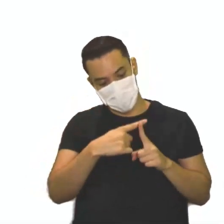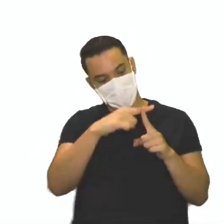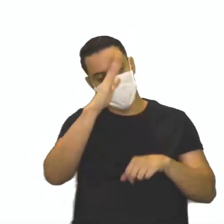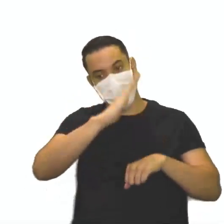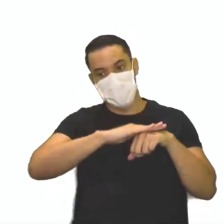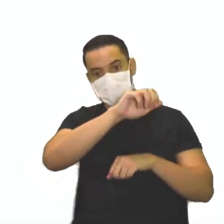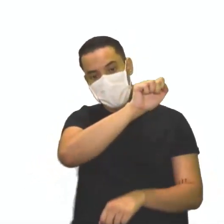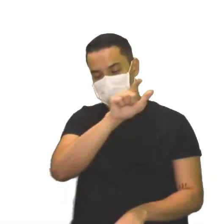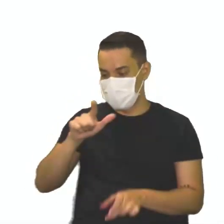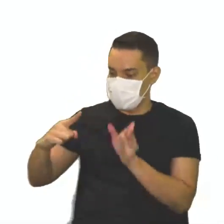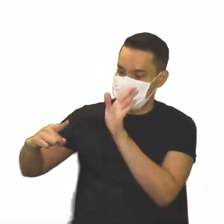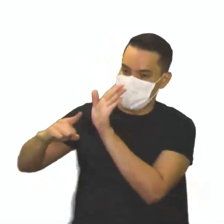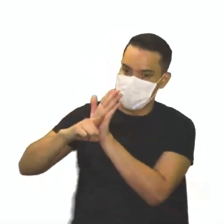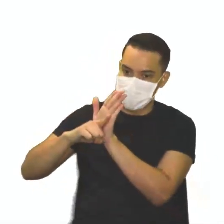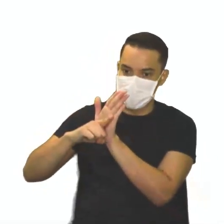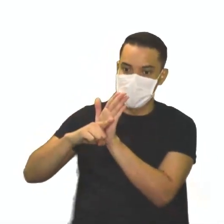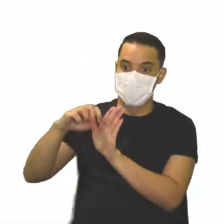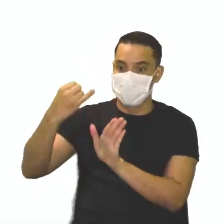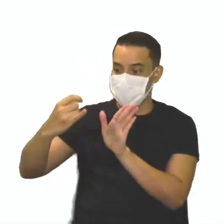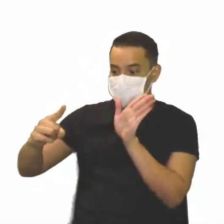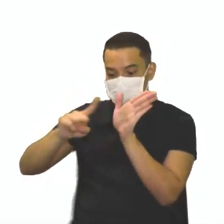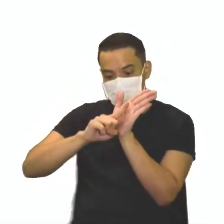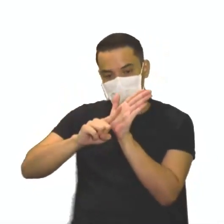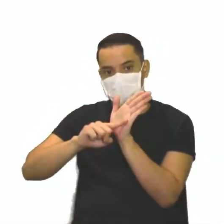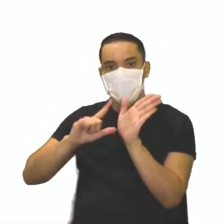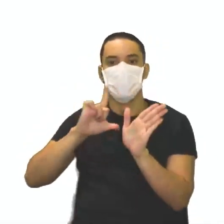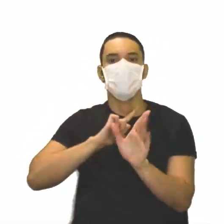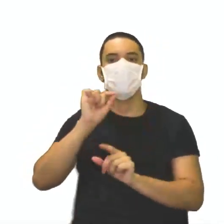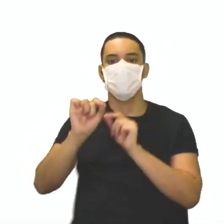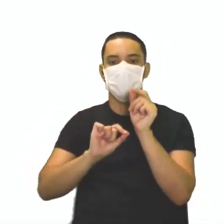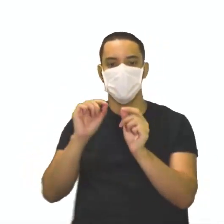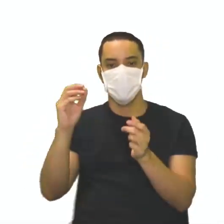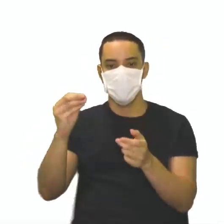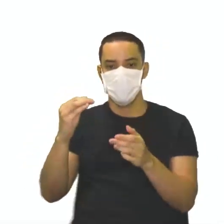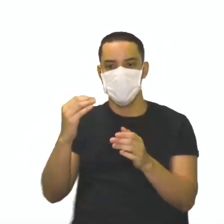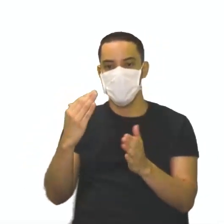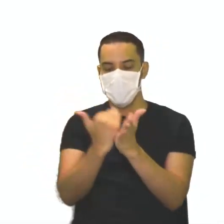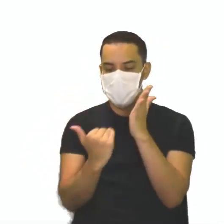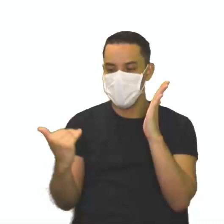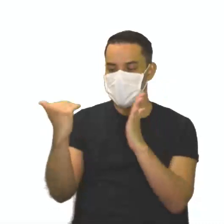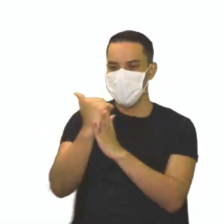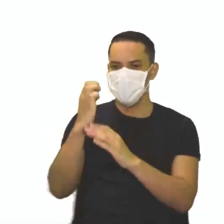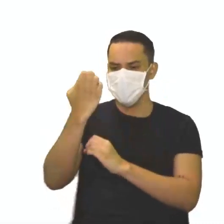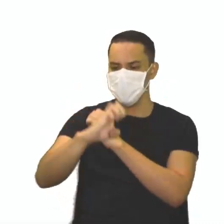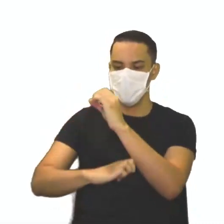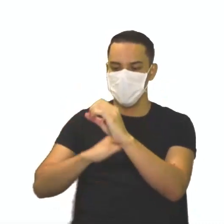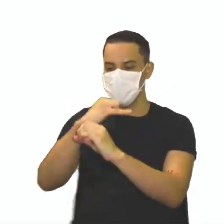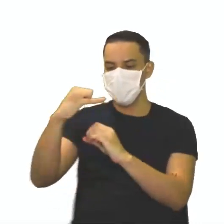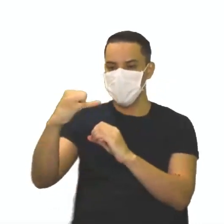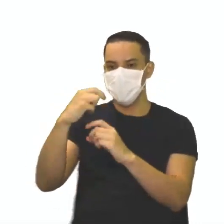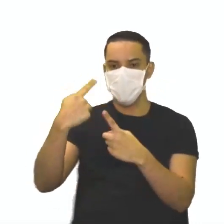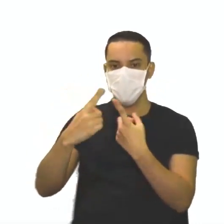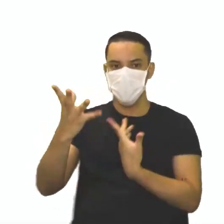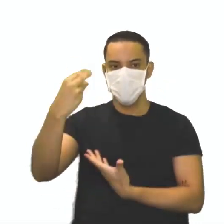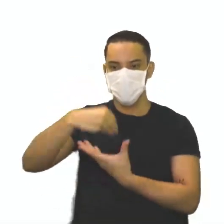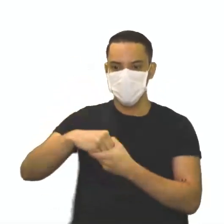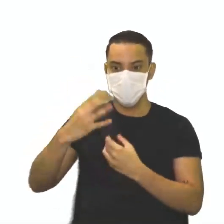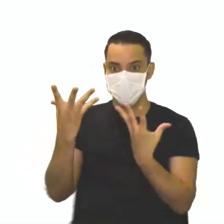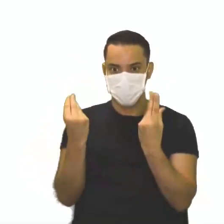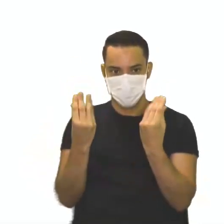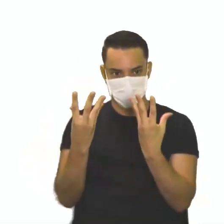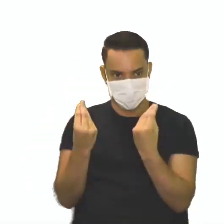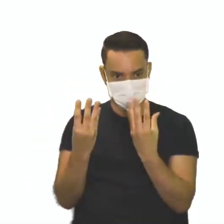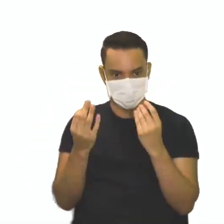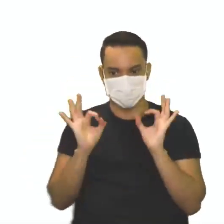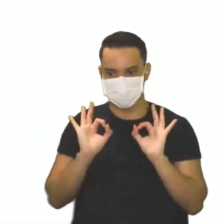Carga negativa, eu teria o quê? Excesso de elétrons, porque ele está negativamente carregado.